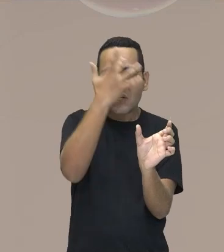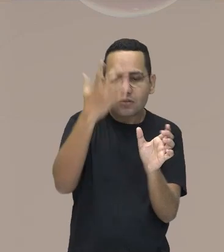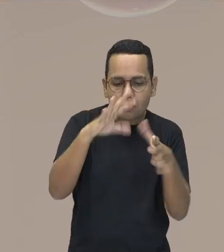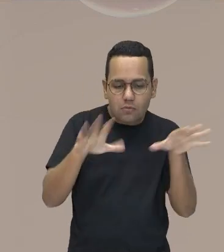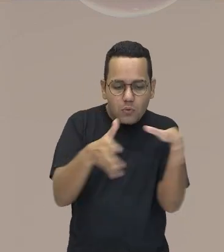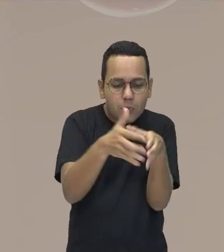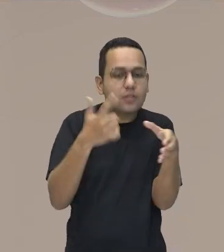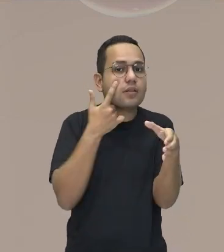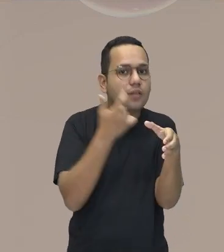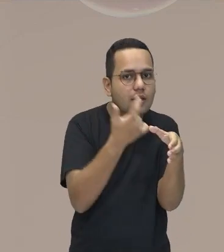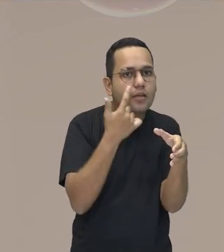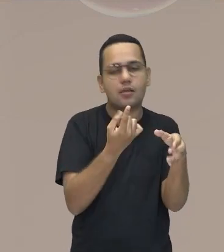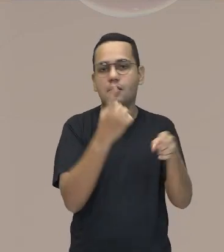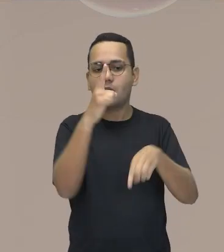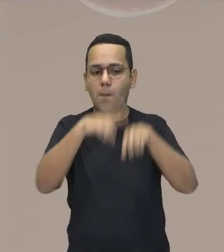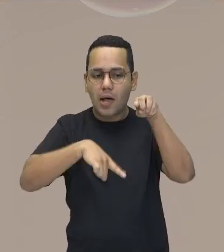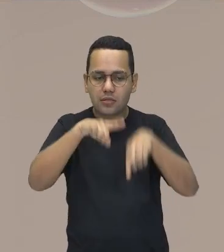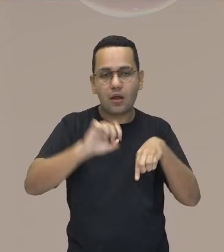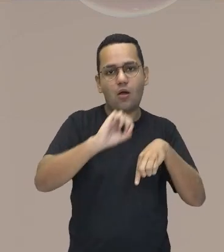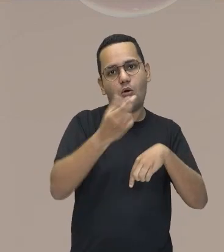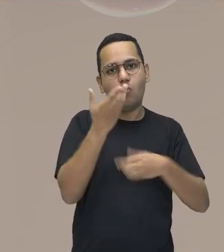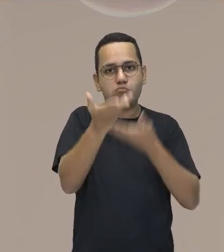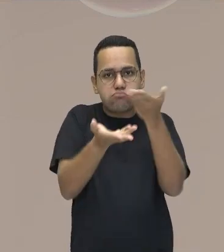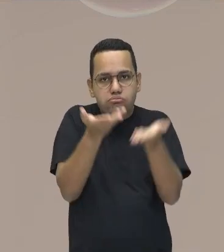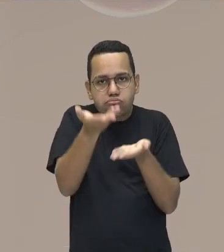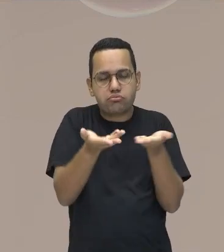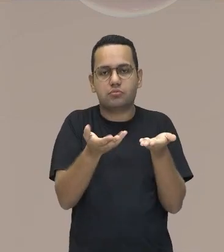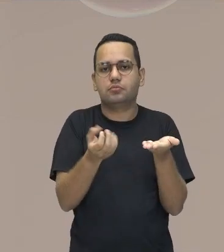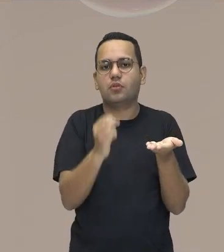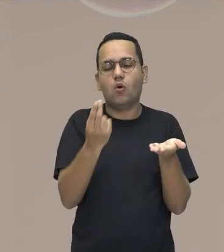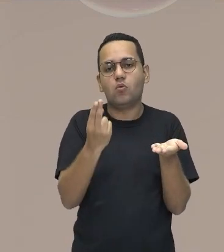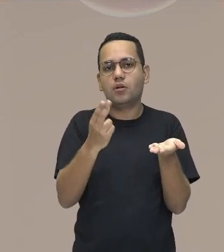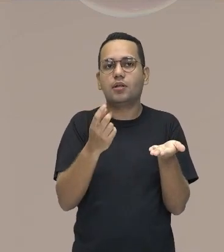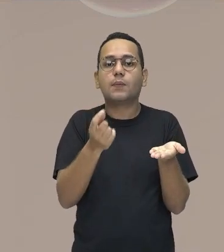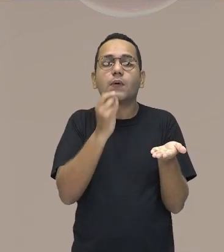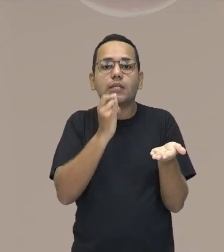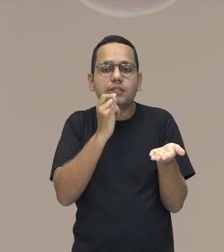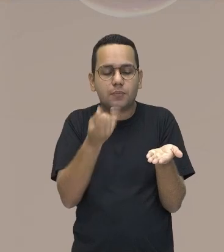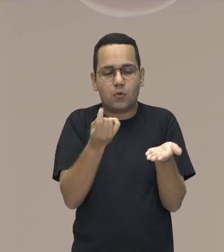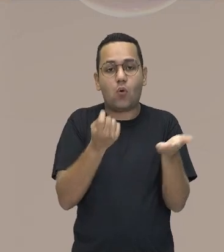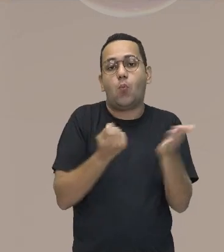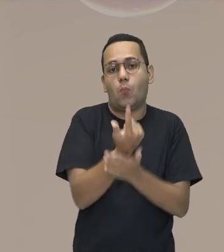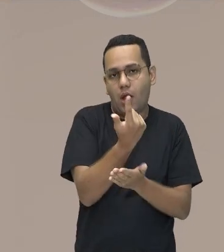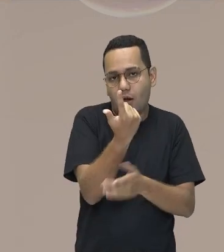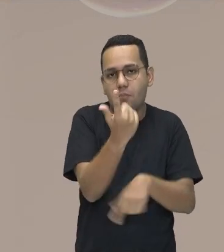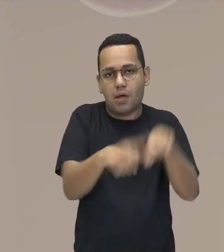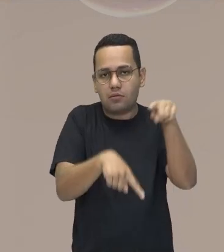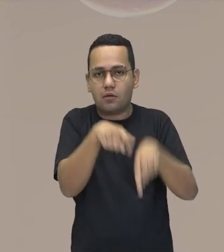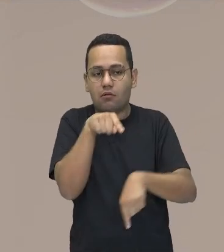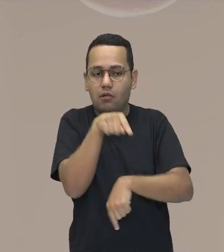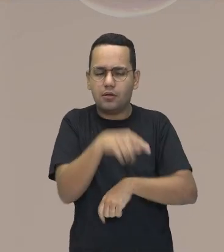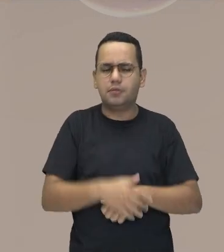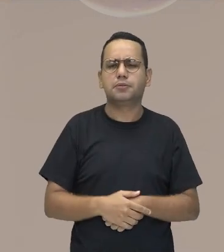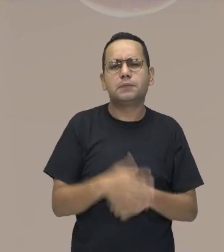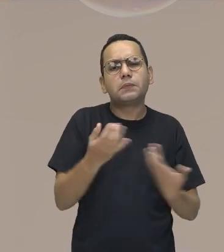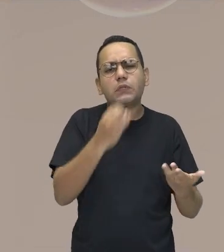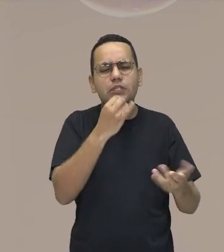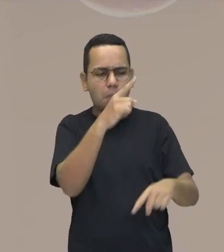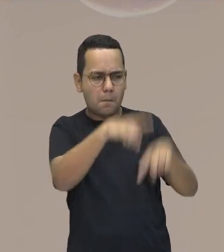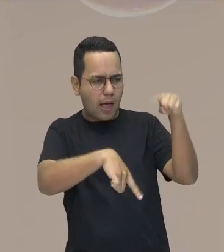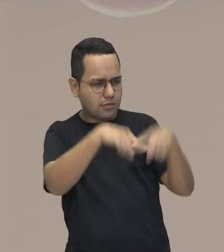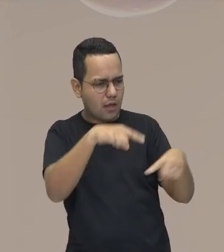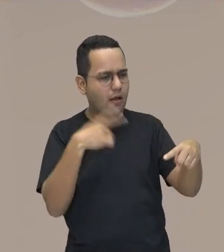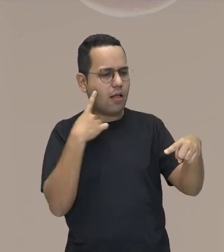no seu... em investir no seu produto, ok? Pessoas que olham assim, poxa, que legal, olha